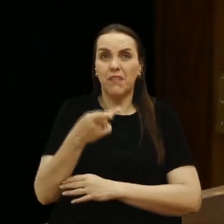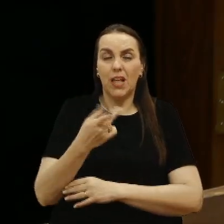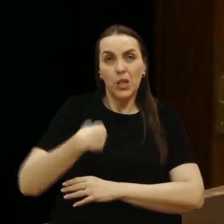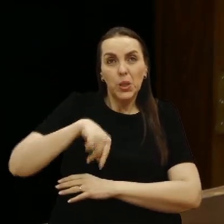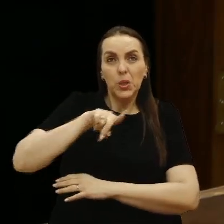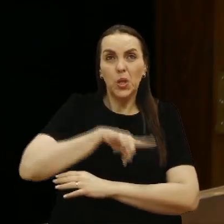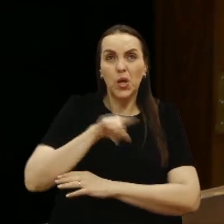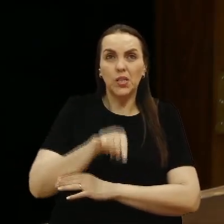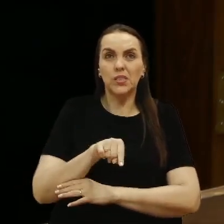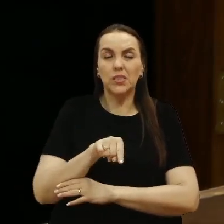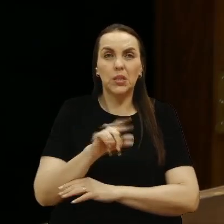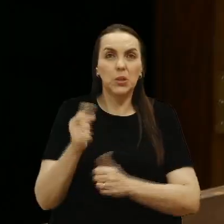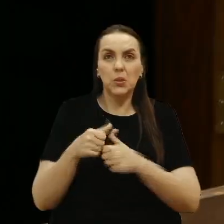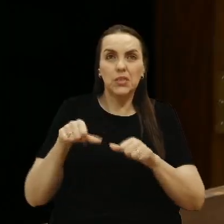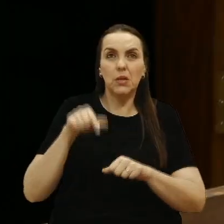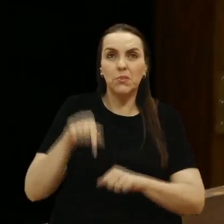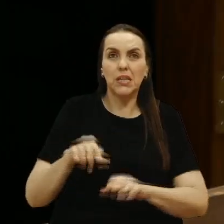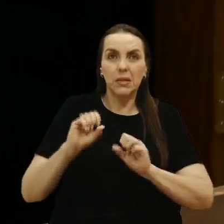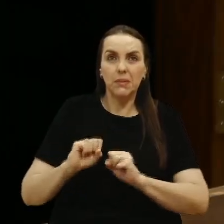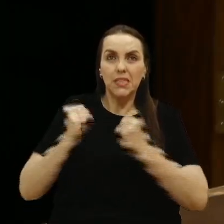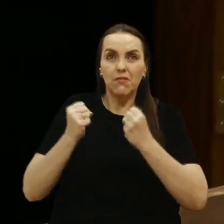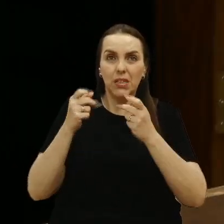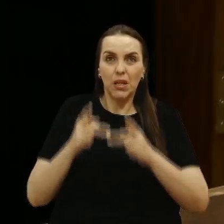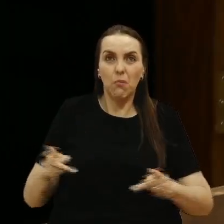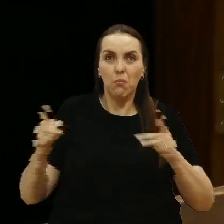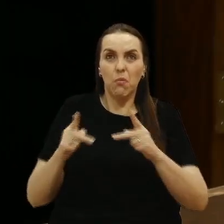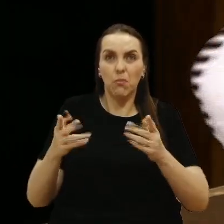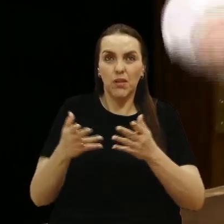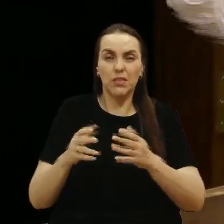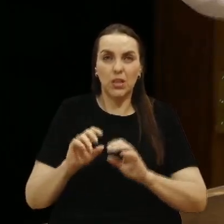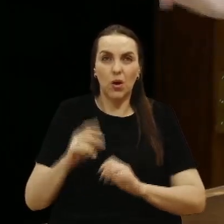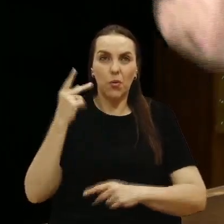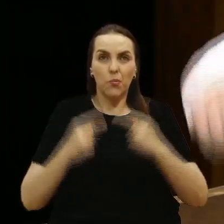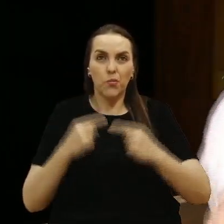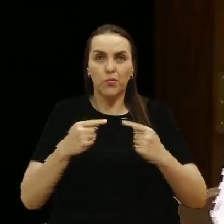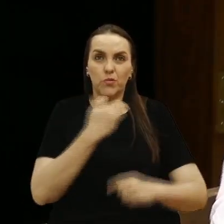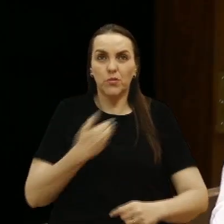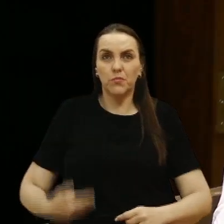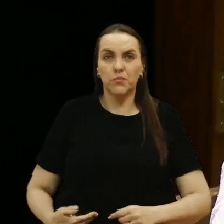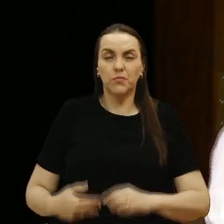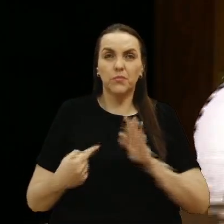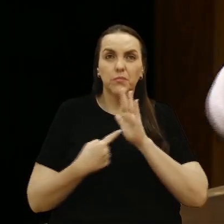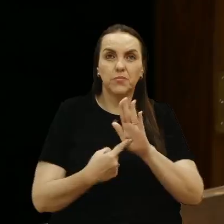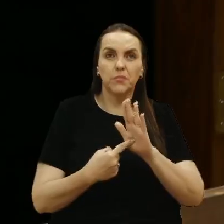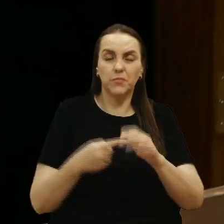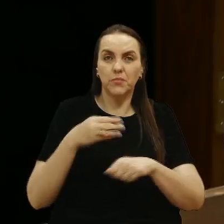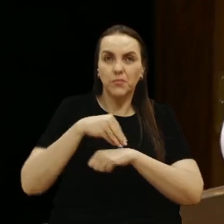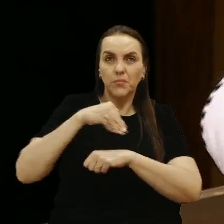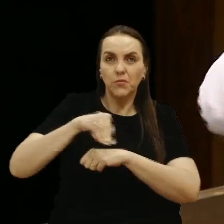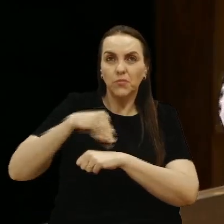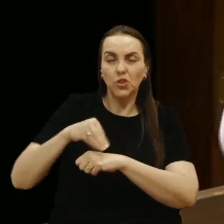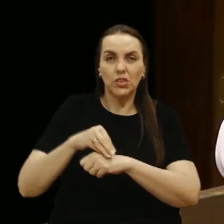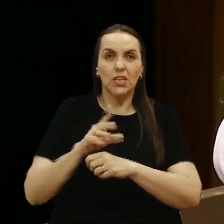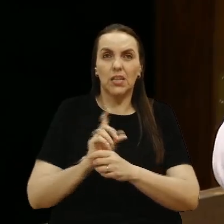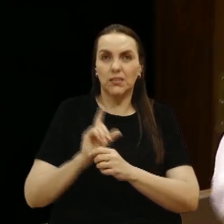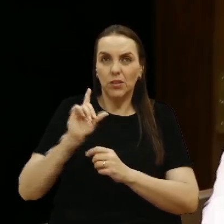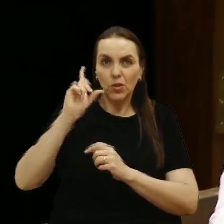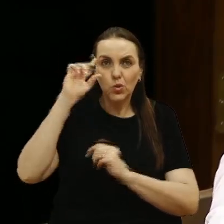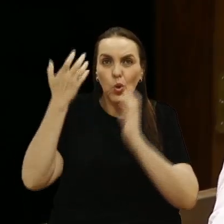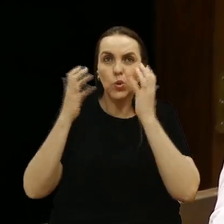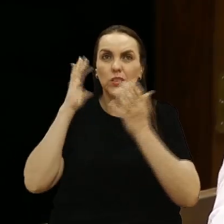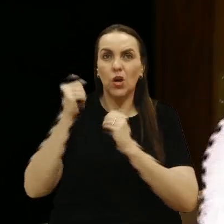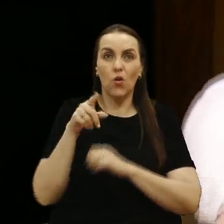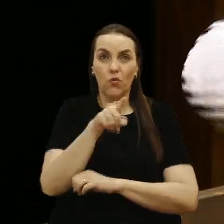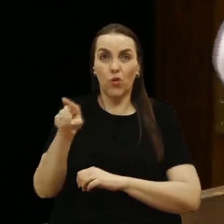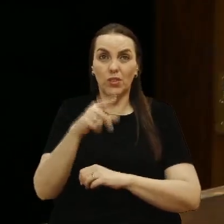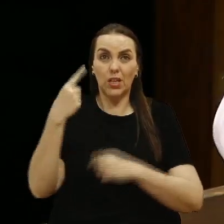nós não estamos aqui para defender o povo e a política pública. Nós estamos aqui apresentando saídas, porque vocês fizeram política pública no Rio